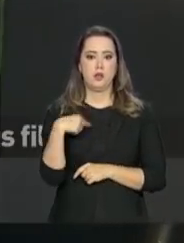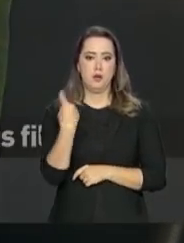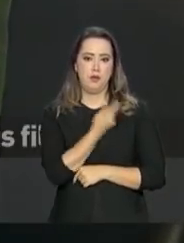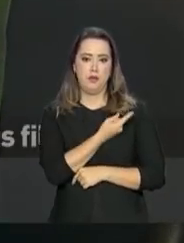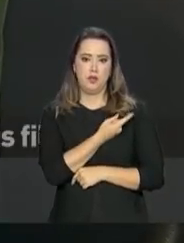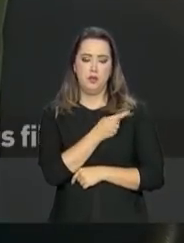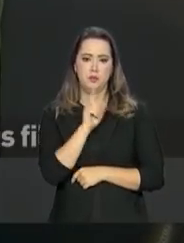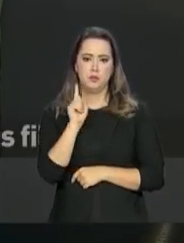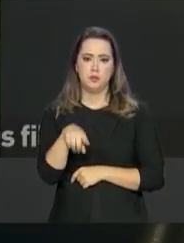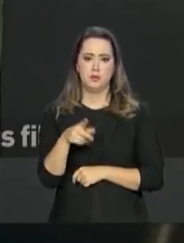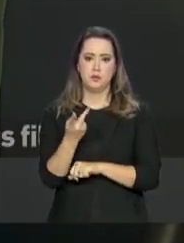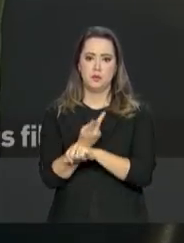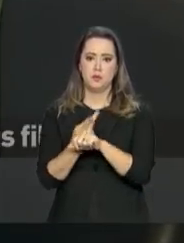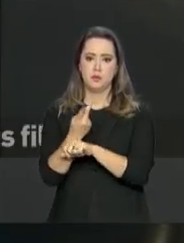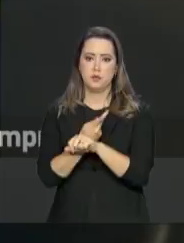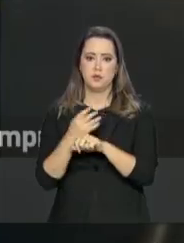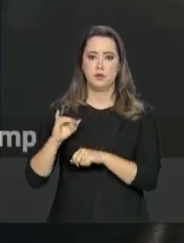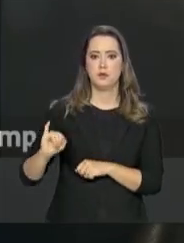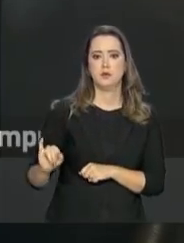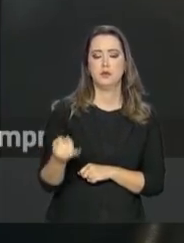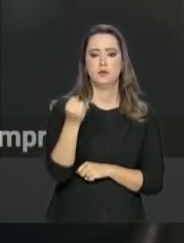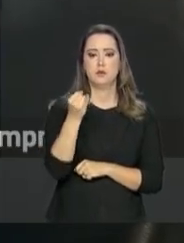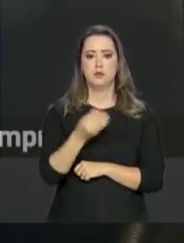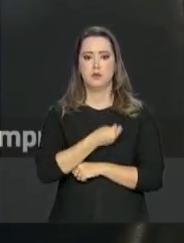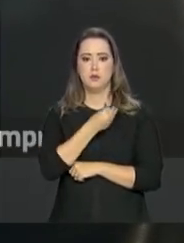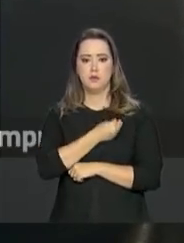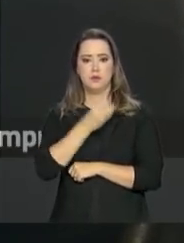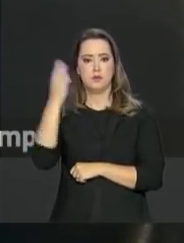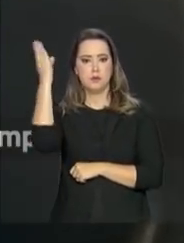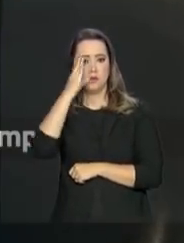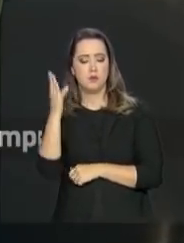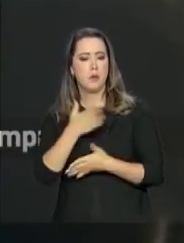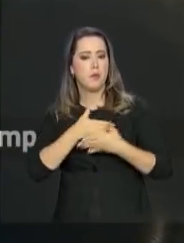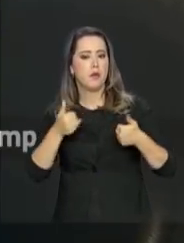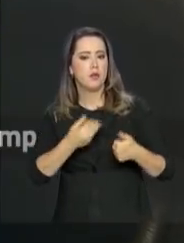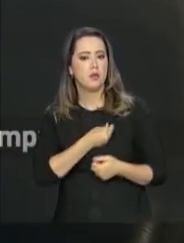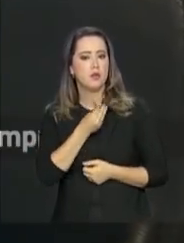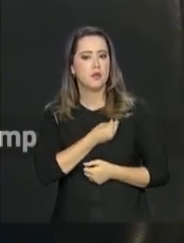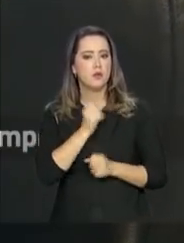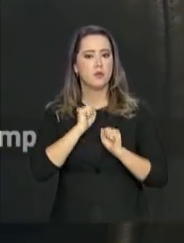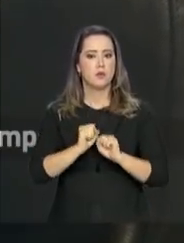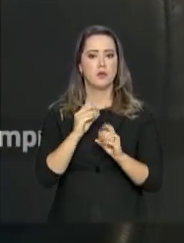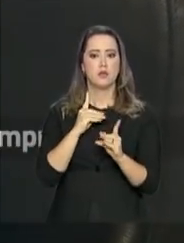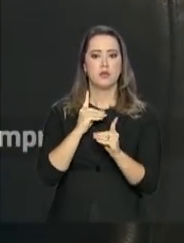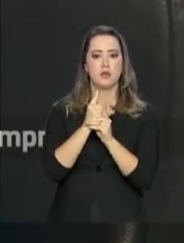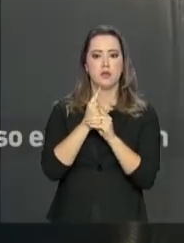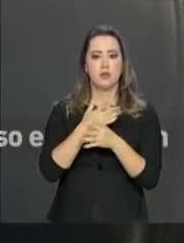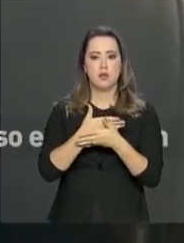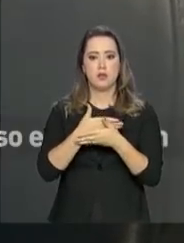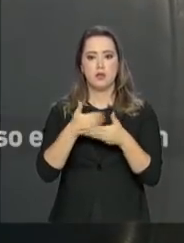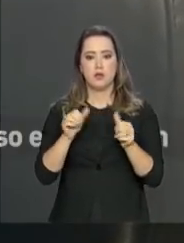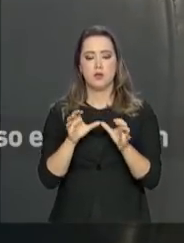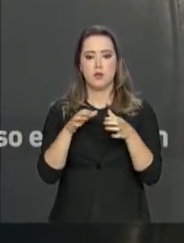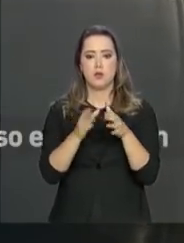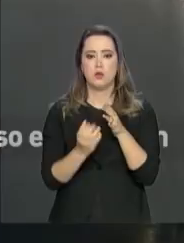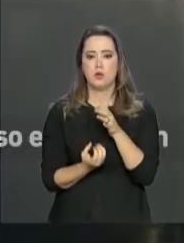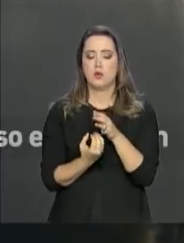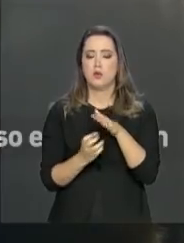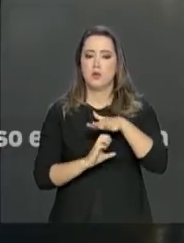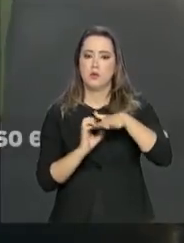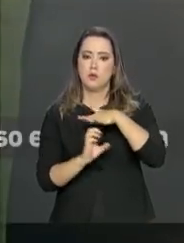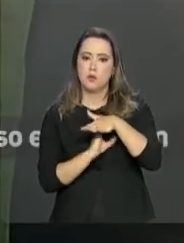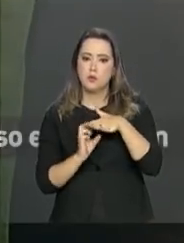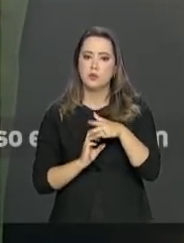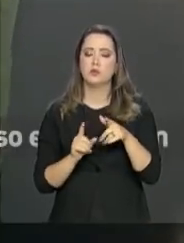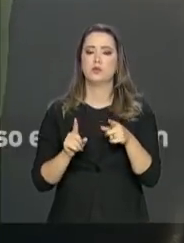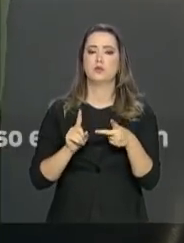e para mim o melhorar a qualidade de bia por encontrar emprego no primeiro poder encontrar